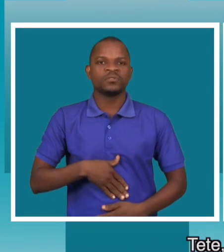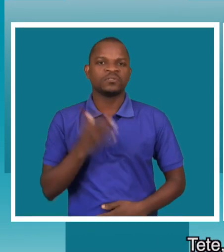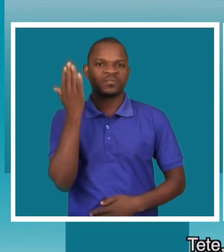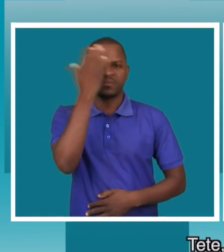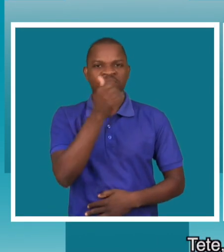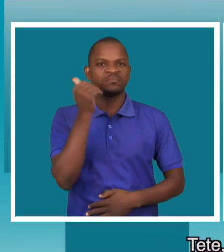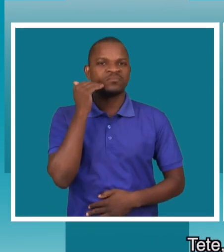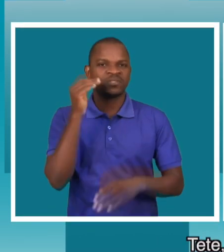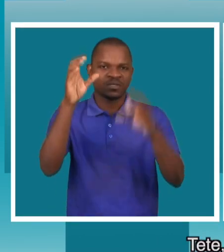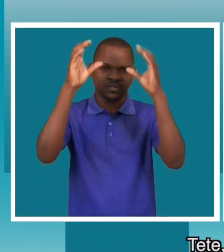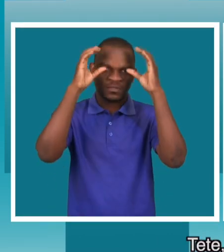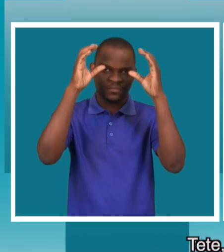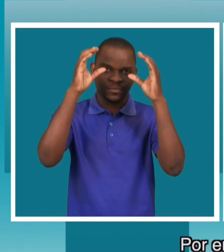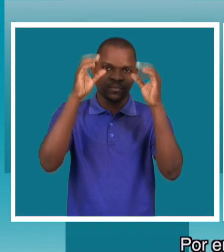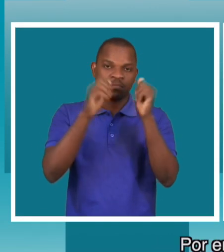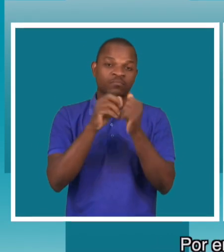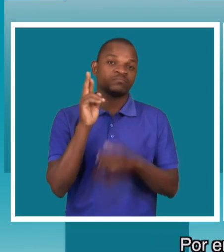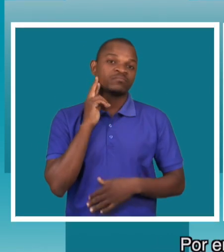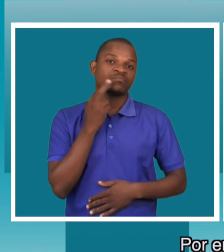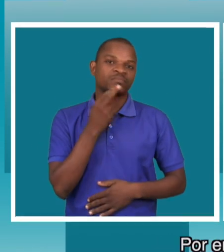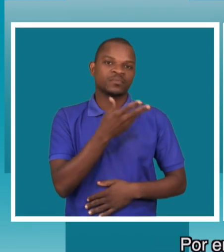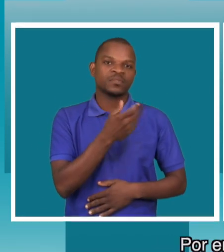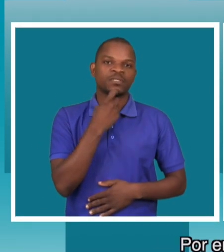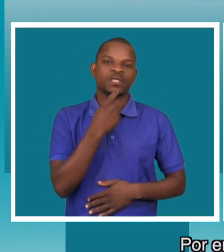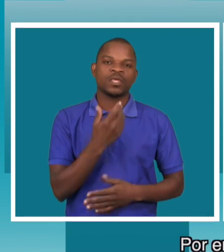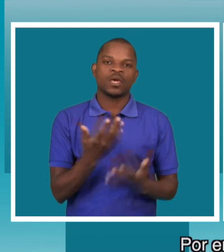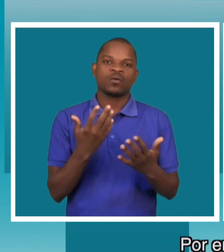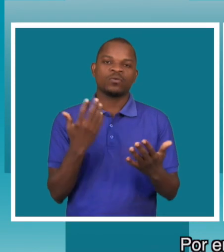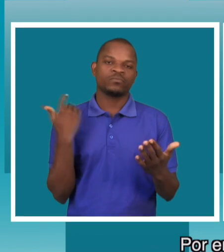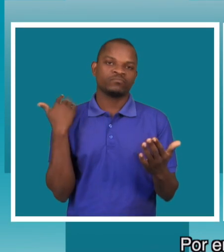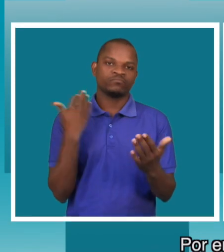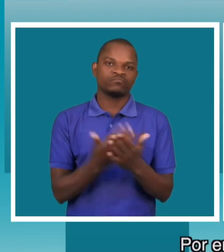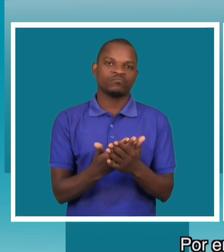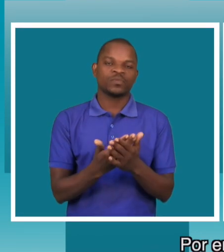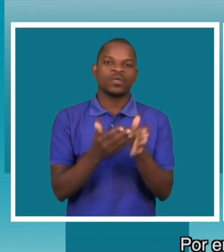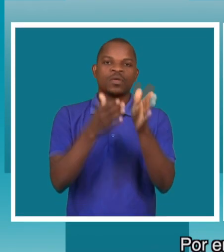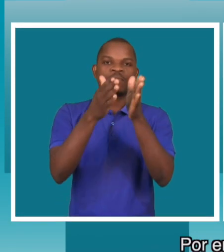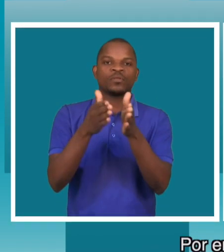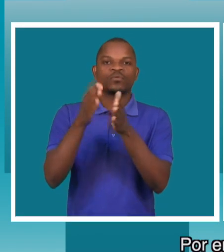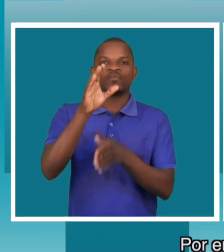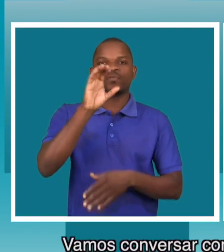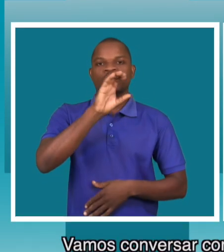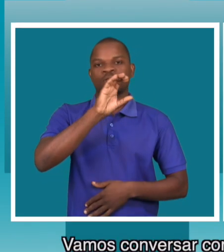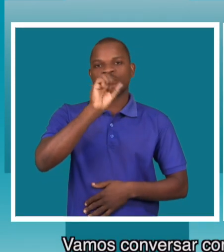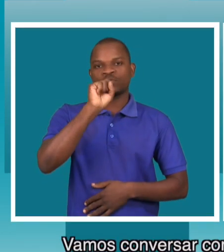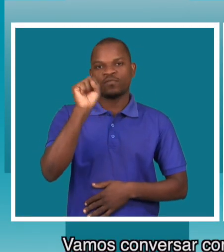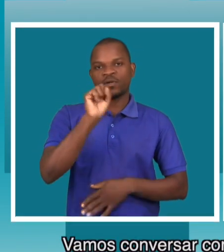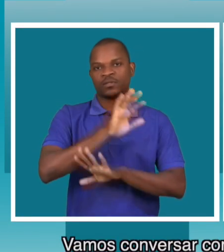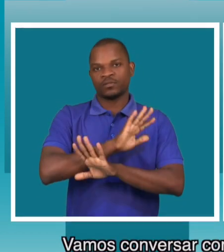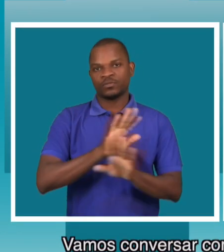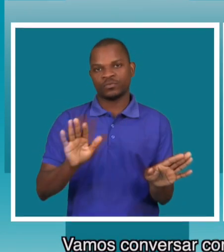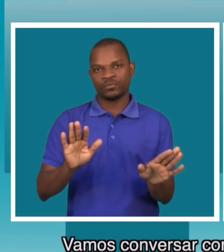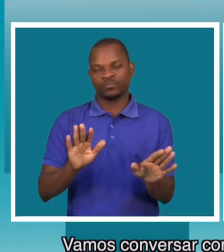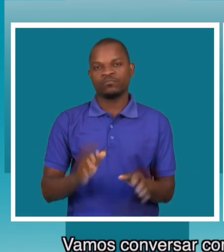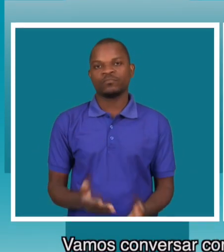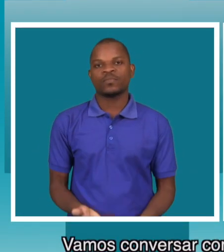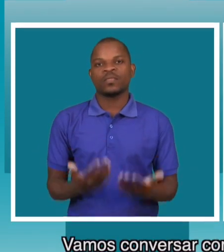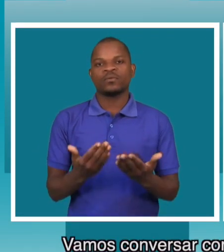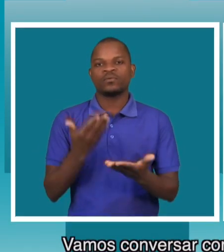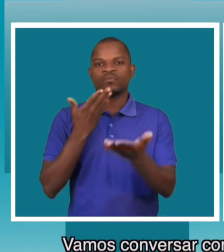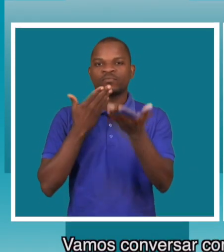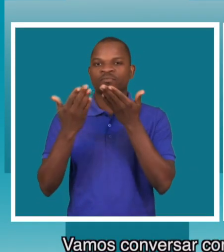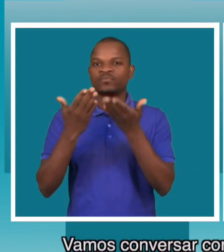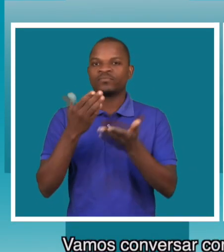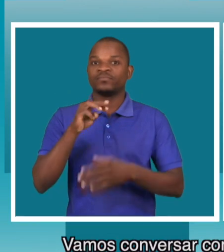Manica, Zambia, e por aí em diante. Enquanto só, estamos a receber pessoas da província de Sofala. Vamos conversar com uma